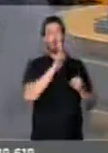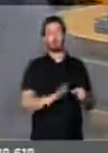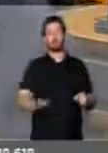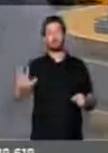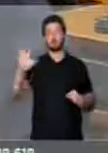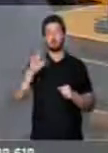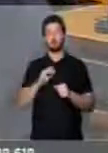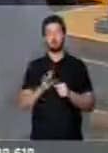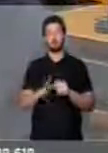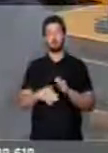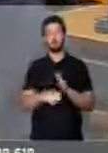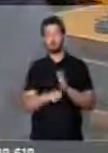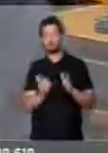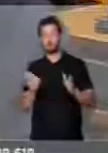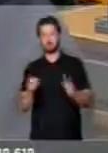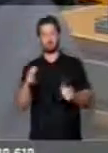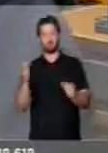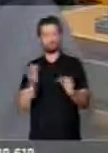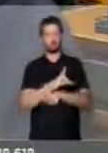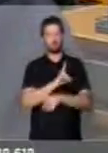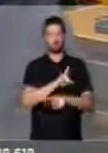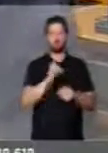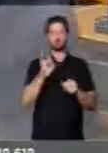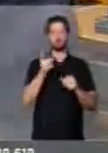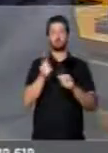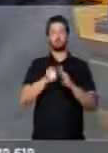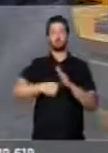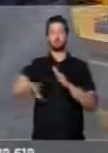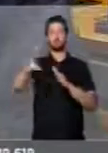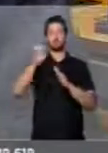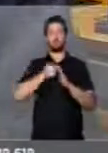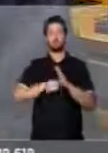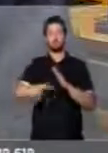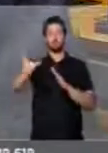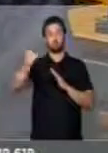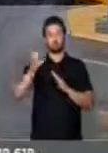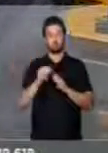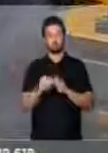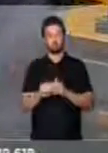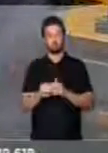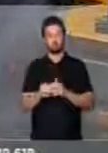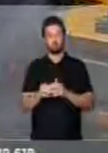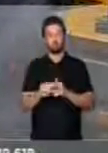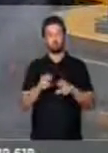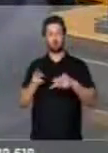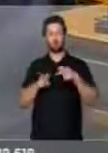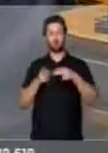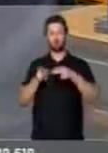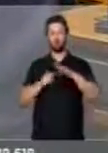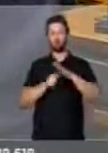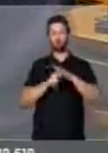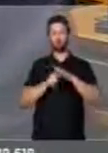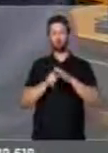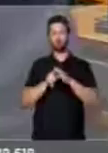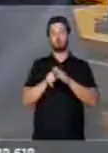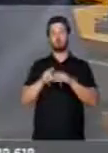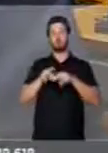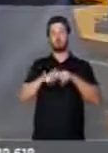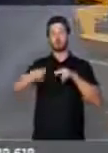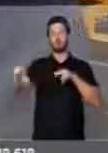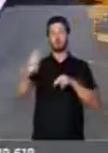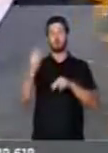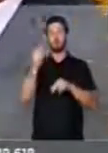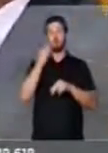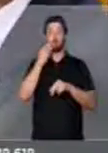são desviados, obras não são concluídas. Tem aí o famoso trem-bala, que se gastou 2 bilhões de reais no